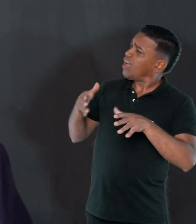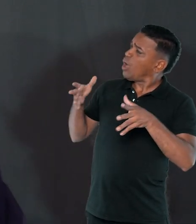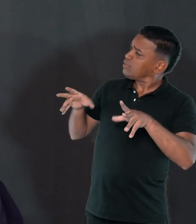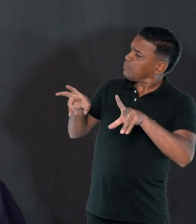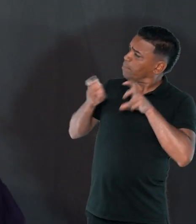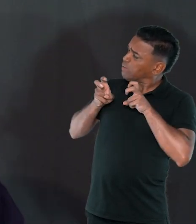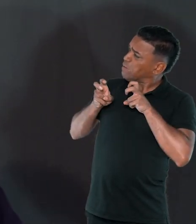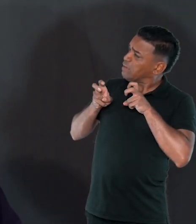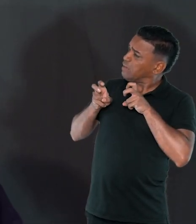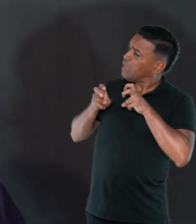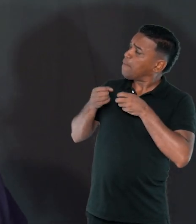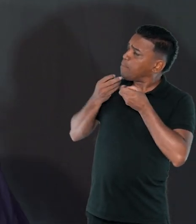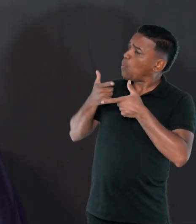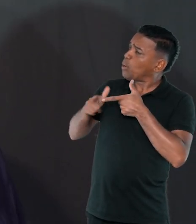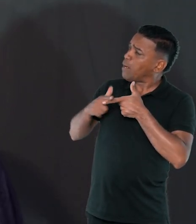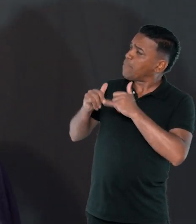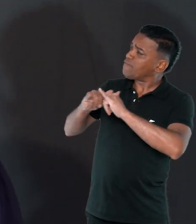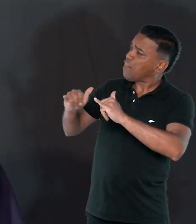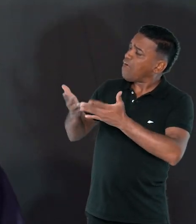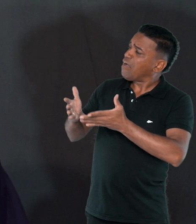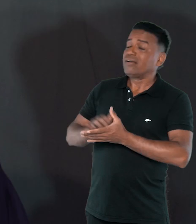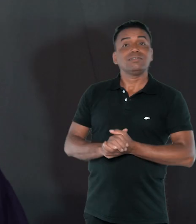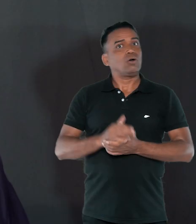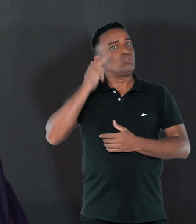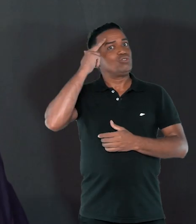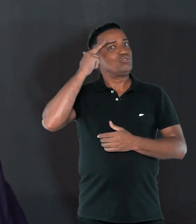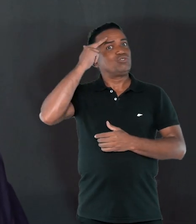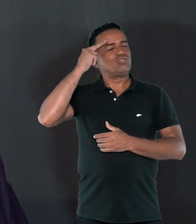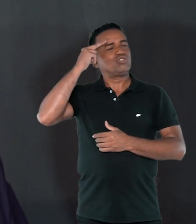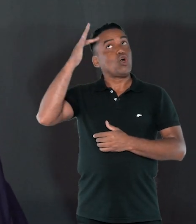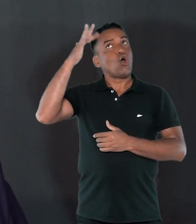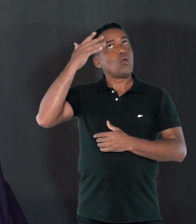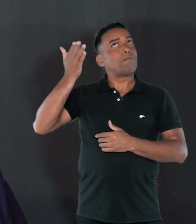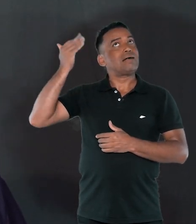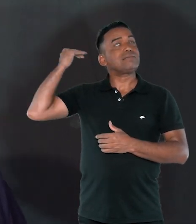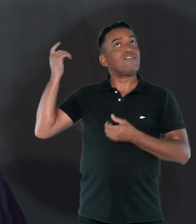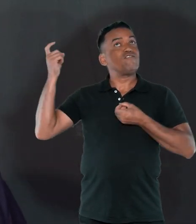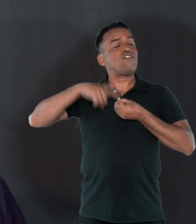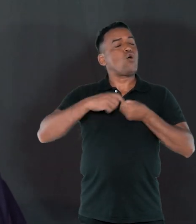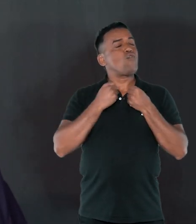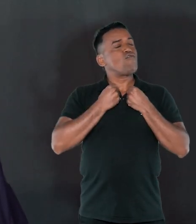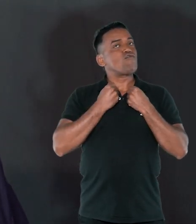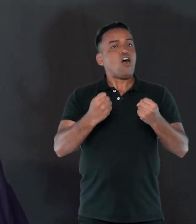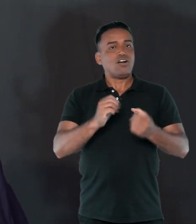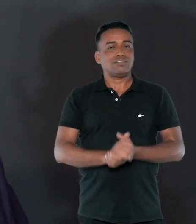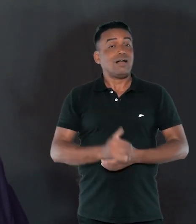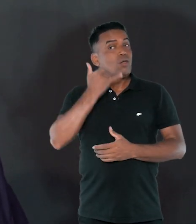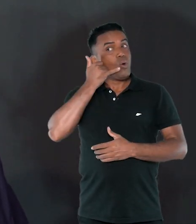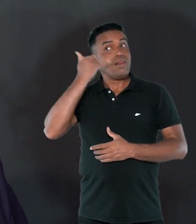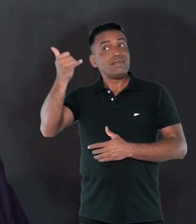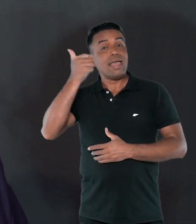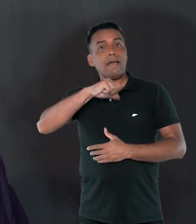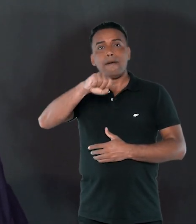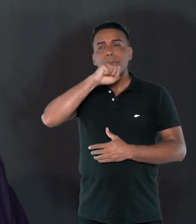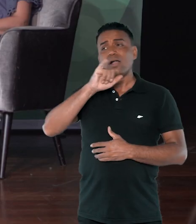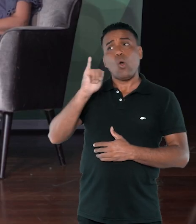dos meus problemas com você. Então, parece que esse sonho ele voltou muito forte. E aí eu liguei para minha mãe, contei para ela,